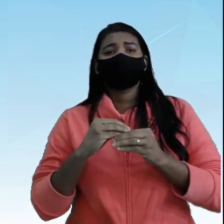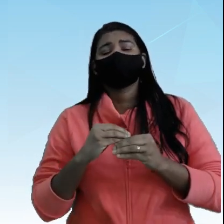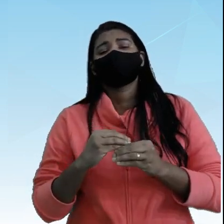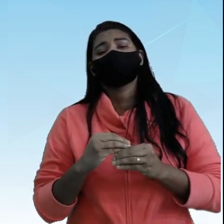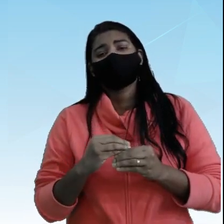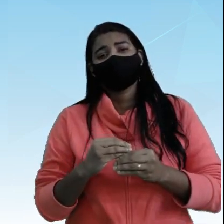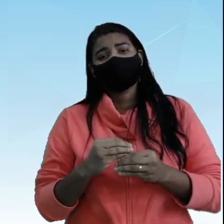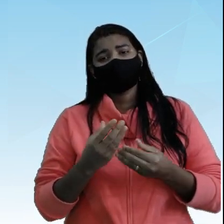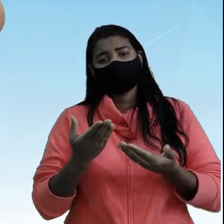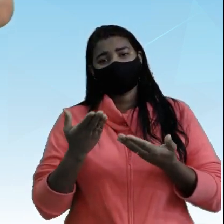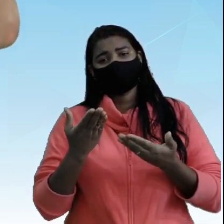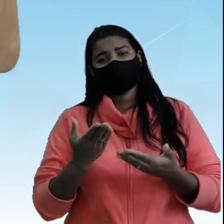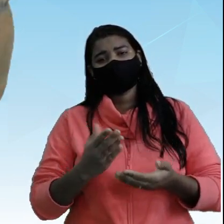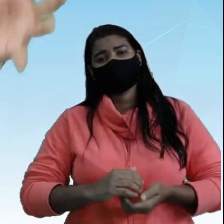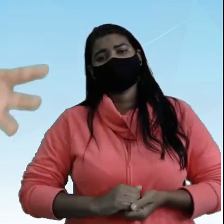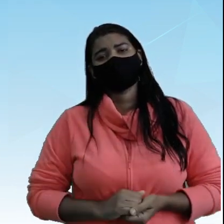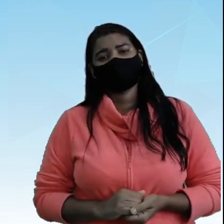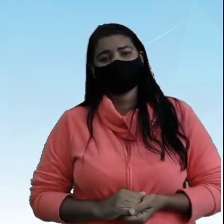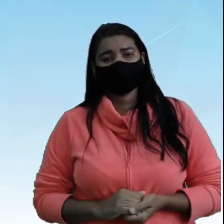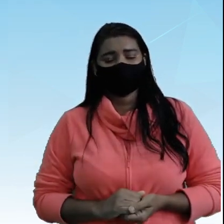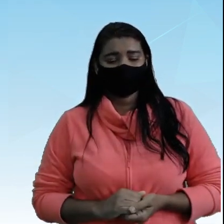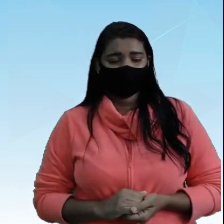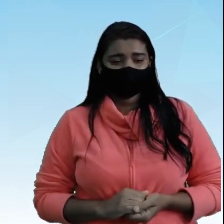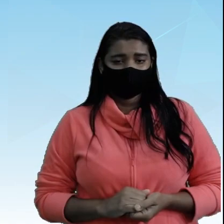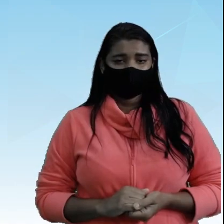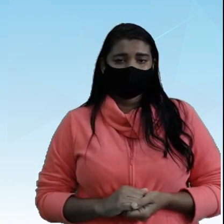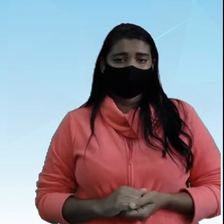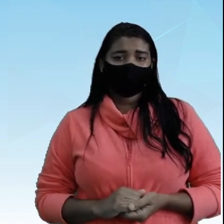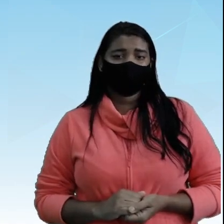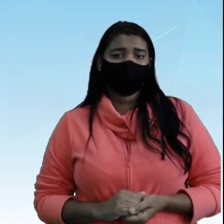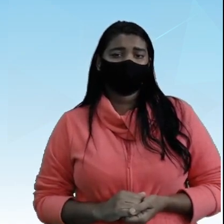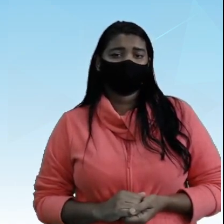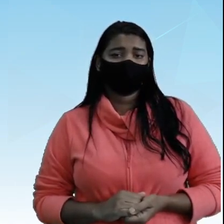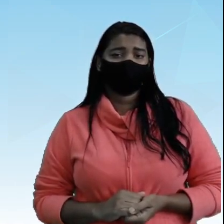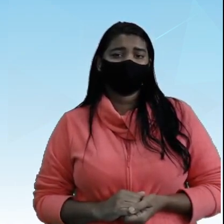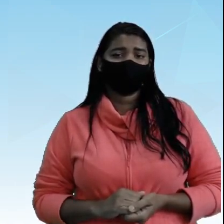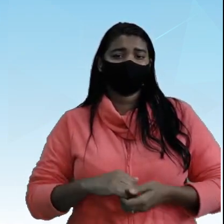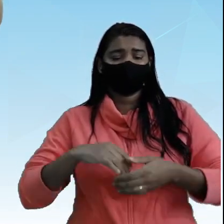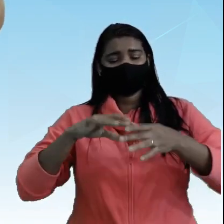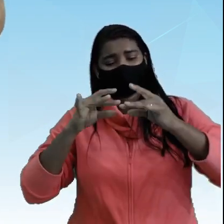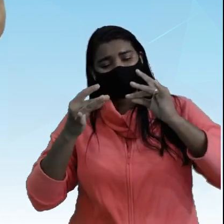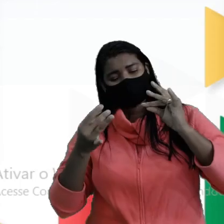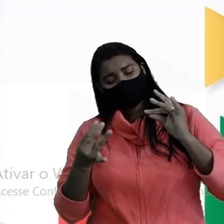poesia concreta que mexe com esse artifício. Então, olha aí, renascer,